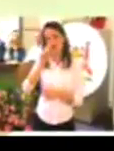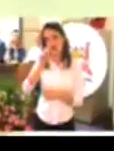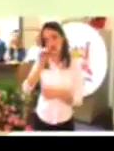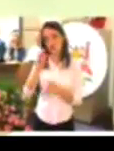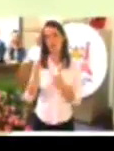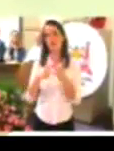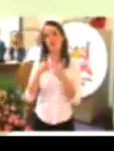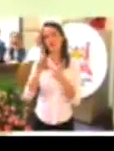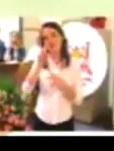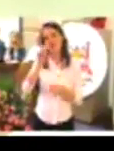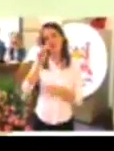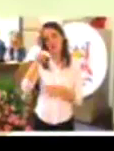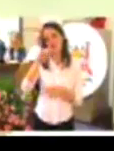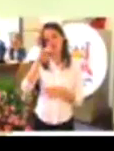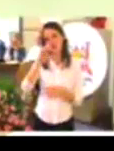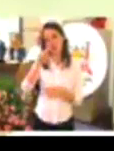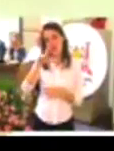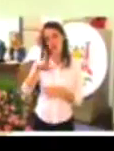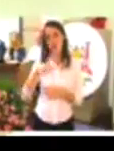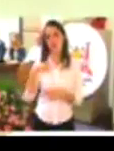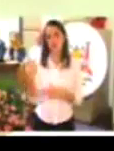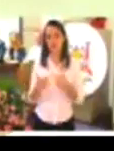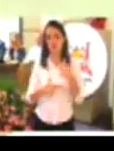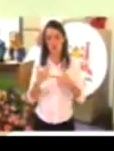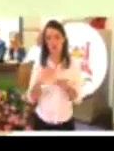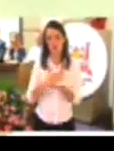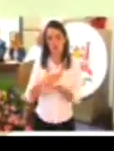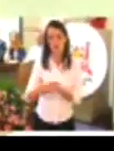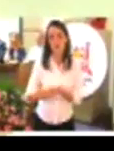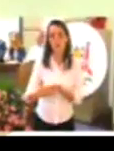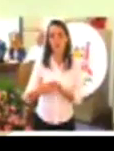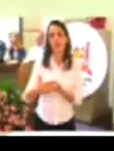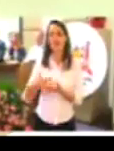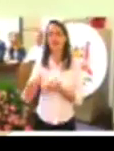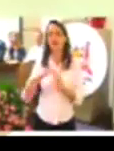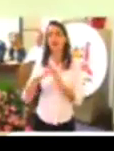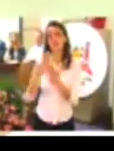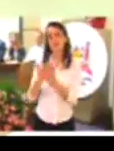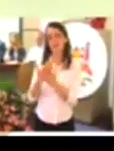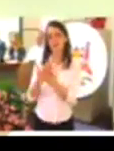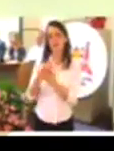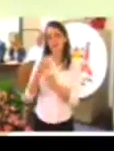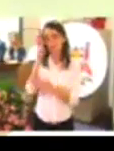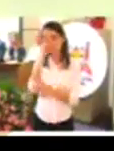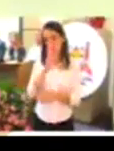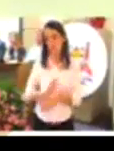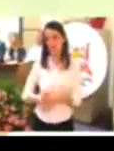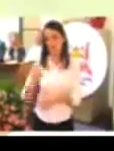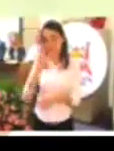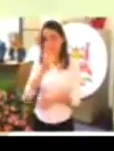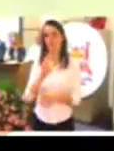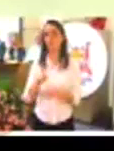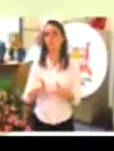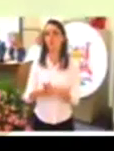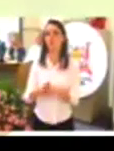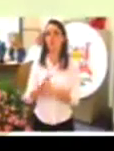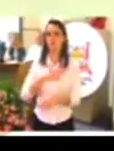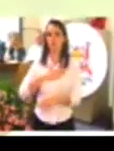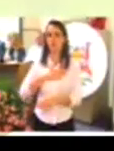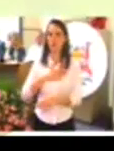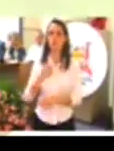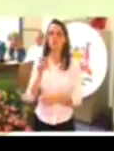Daniel Freitas, iniciamos um trabalho para conhecer melhor os modelos da escola pelo país. Tivemos a